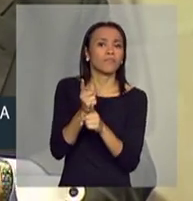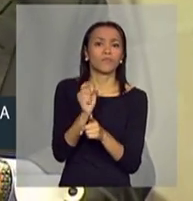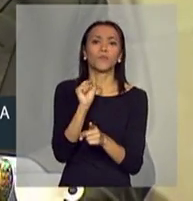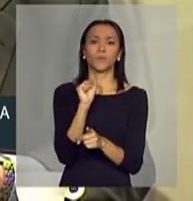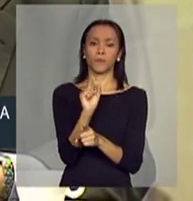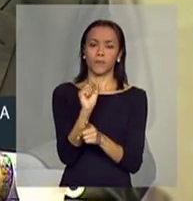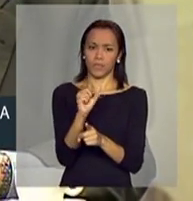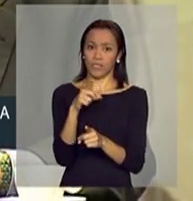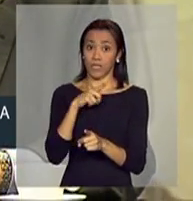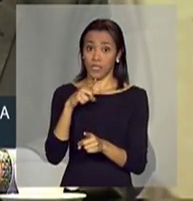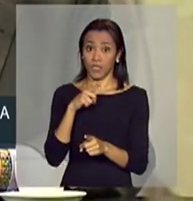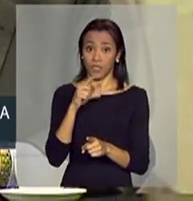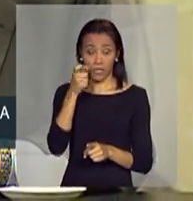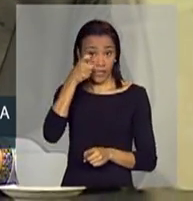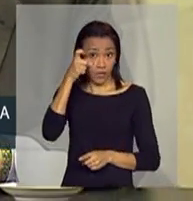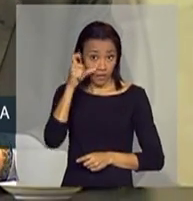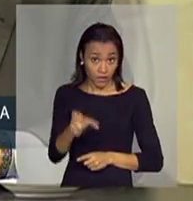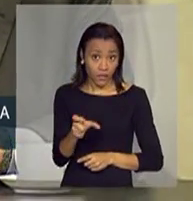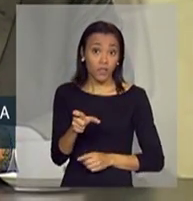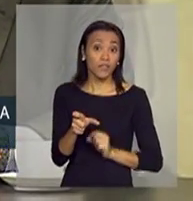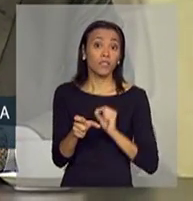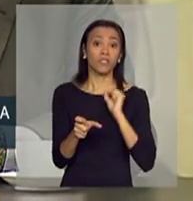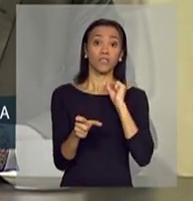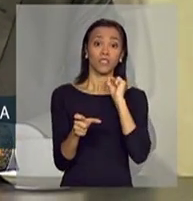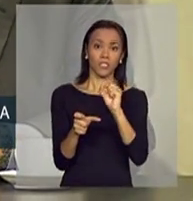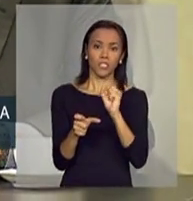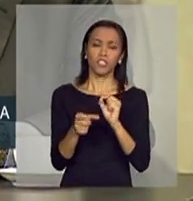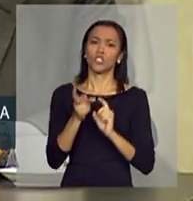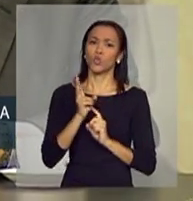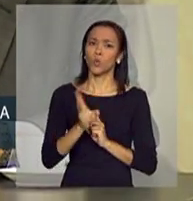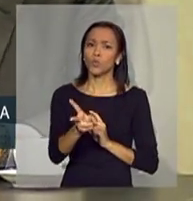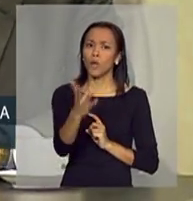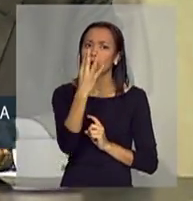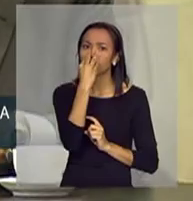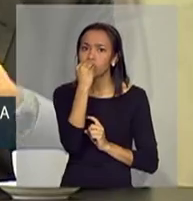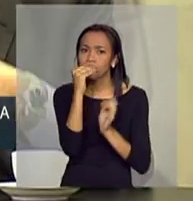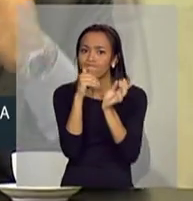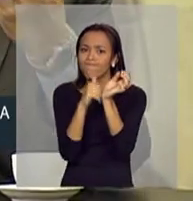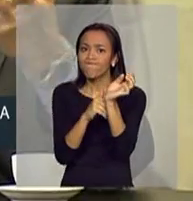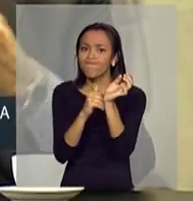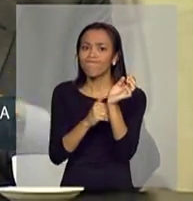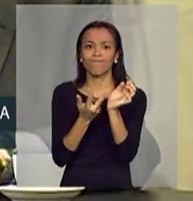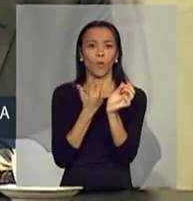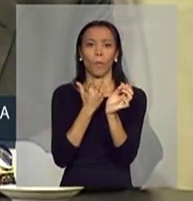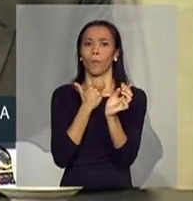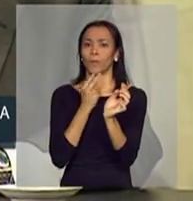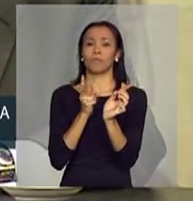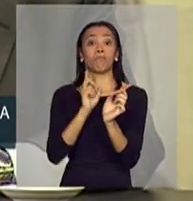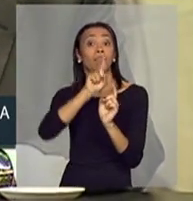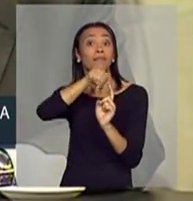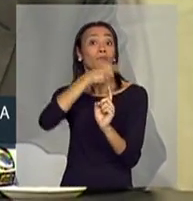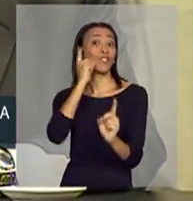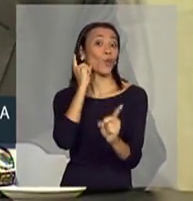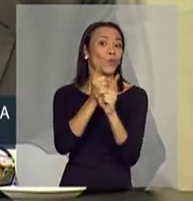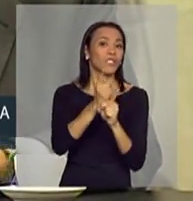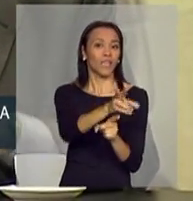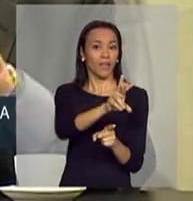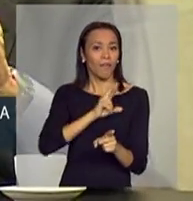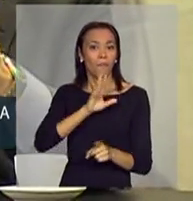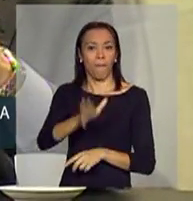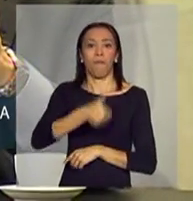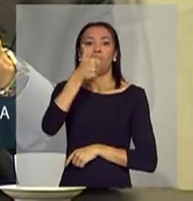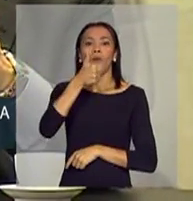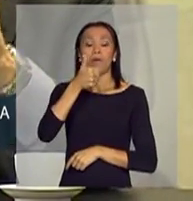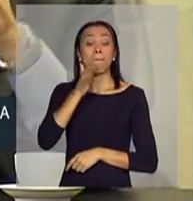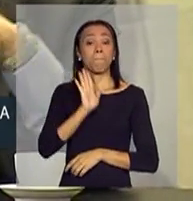que há um interesse em manter um nível de sigilo para que se possa obter um melhor resultado. Mas,